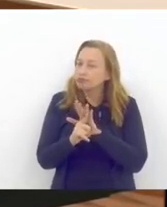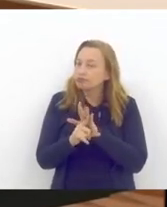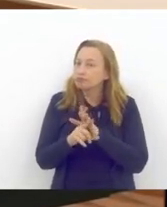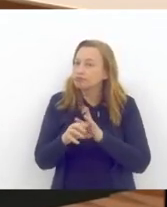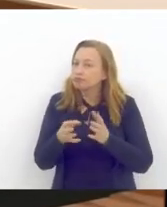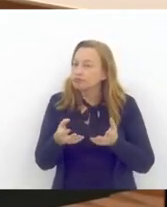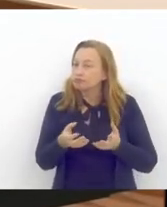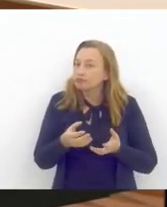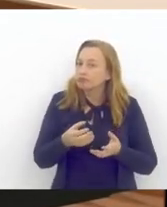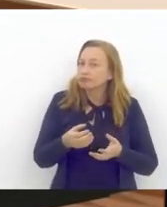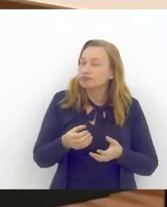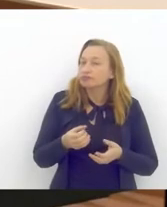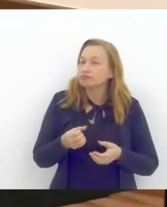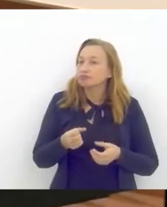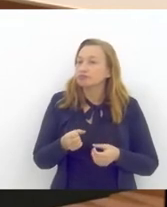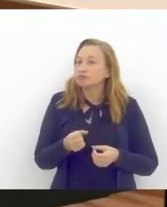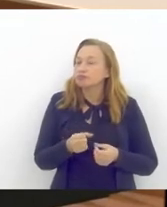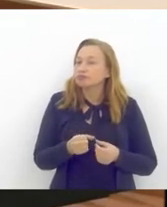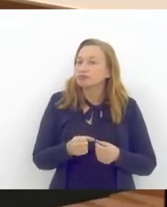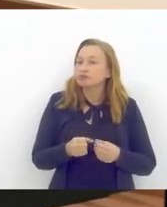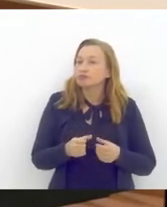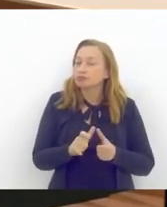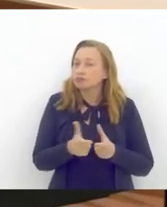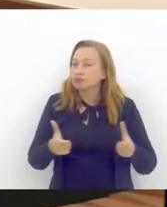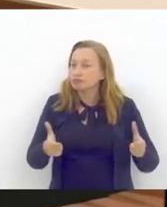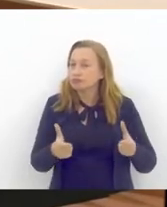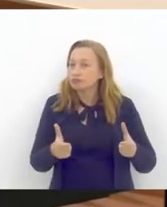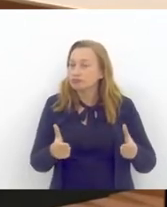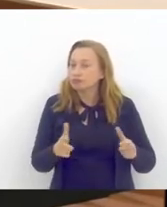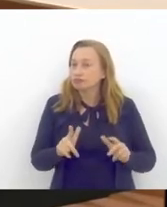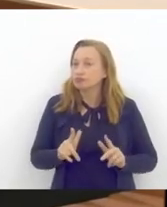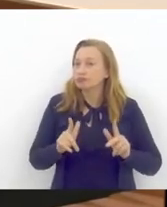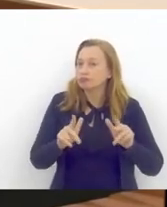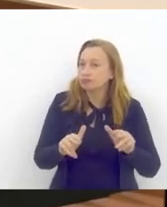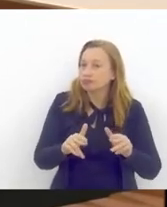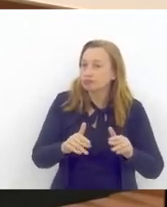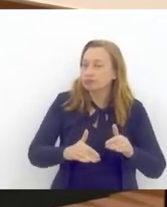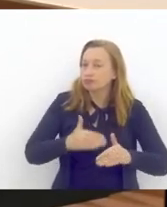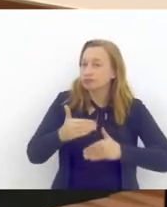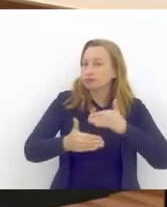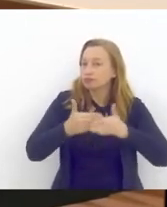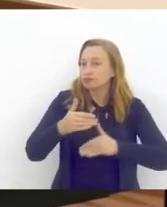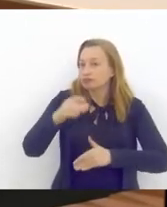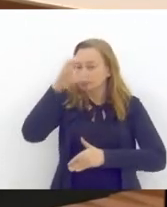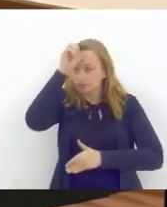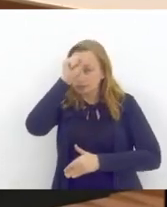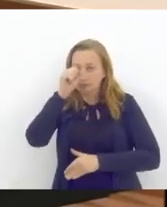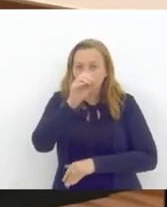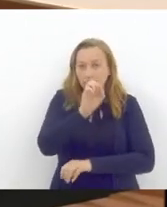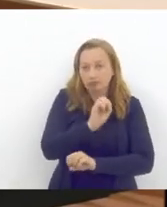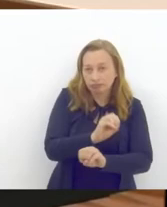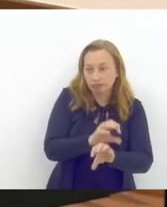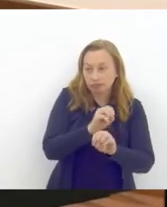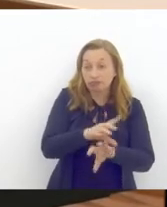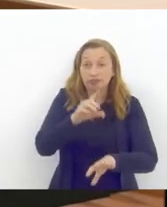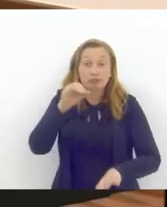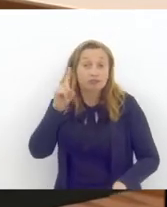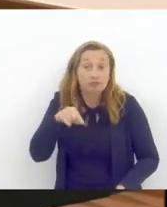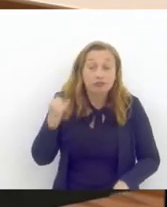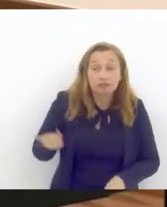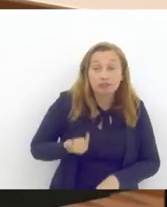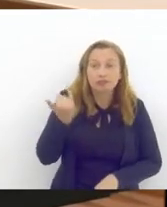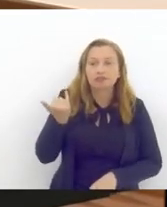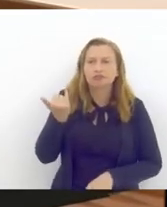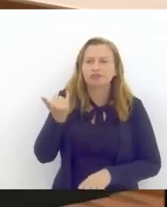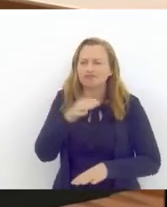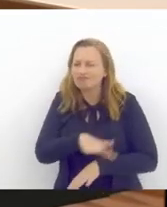aumento da equidade e o avanço da aprendizagem educacional. Ela é de suma importância, não só para as